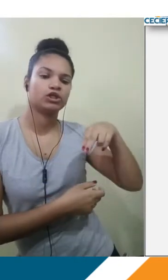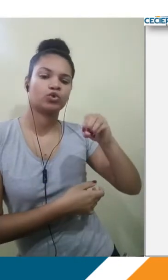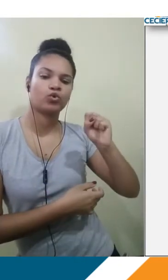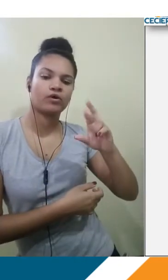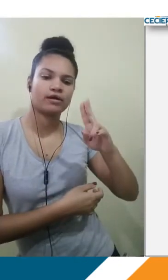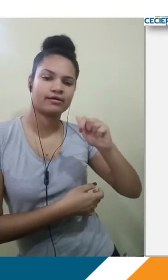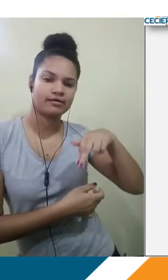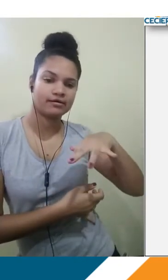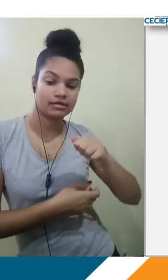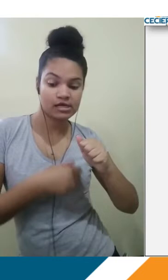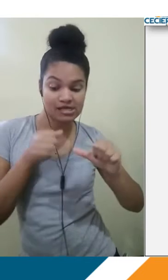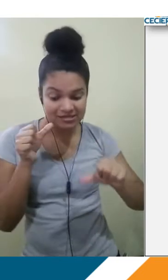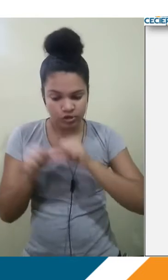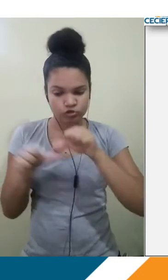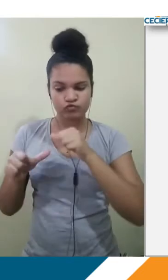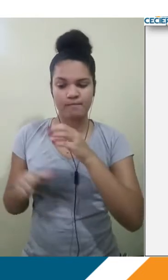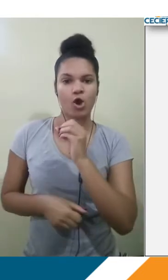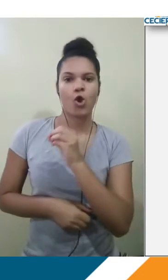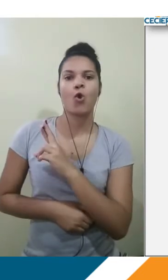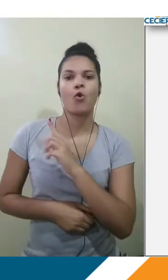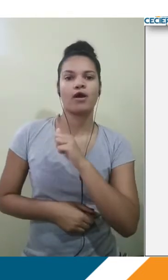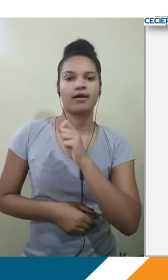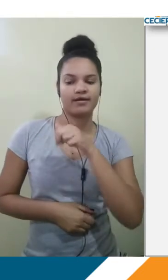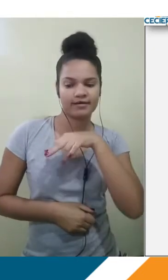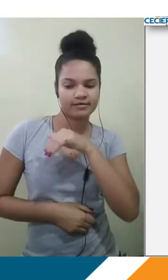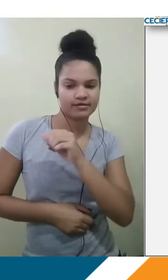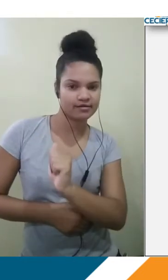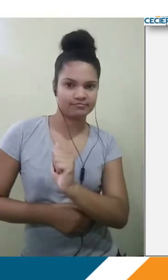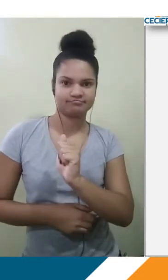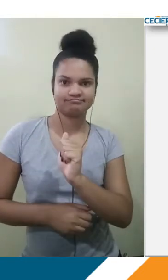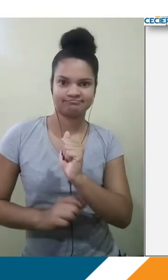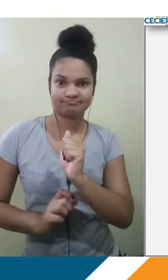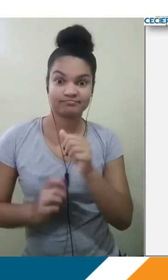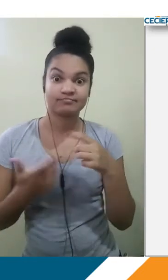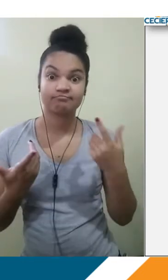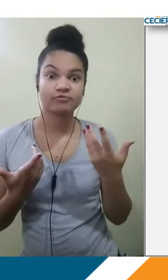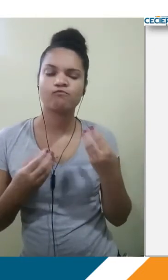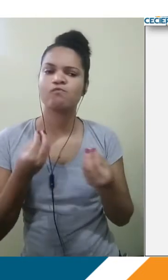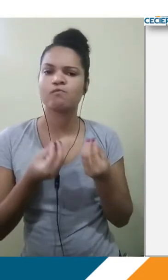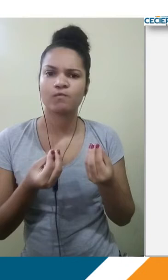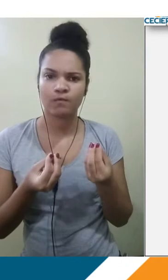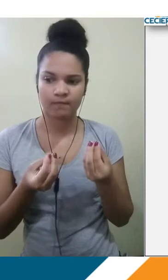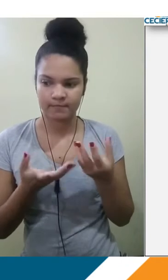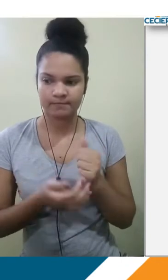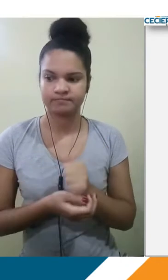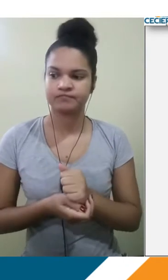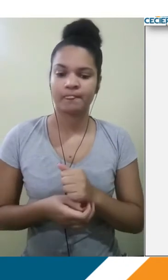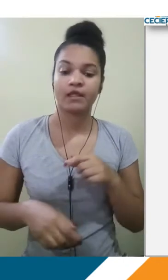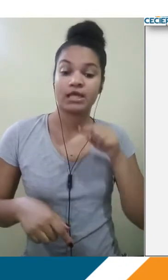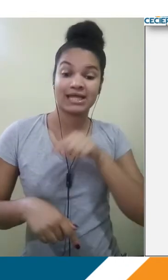matéria orgânica, seres capazes de sintetizar matéria orgânica a partir de matéria